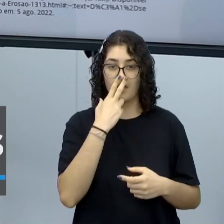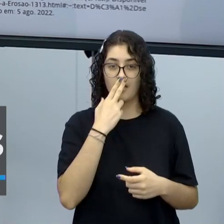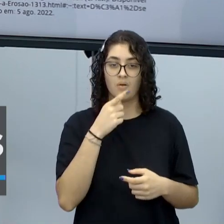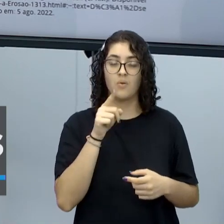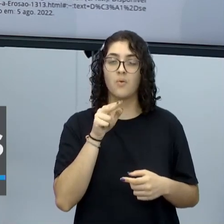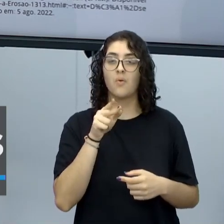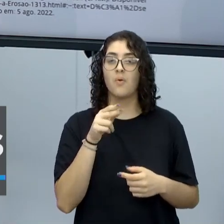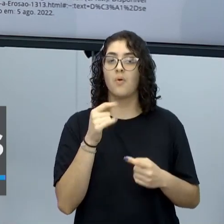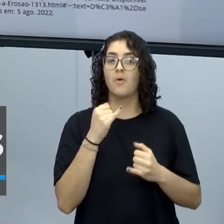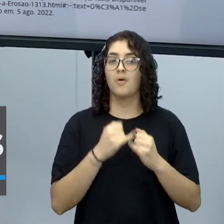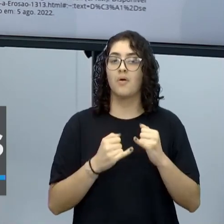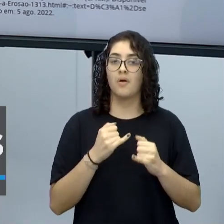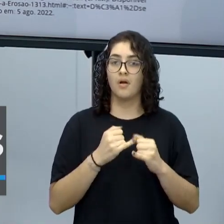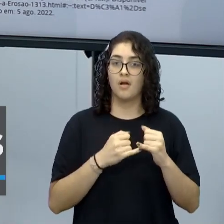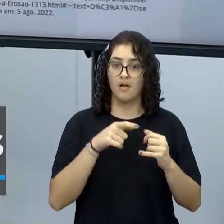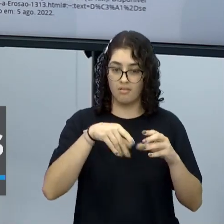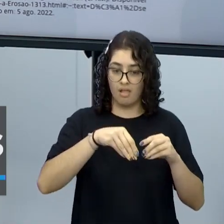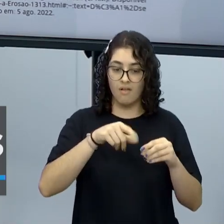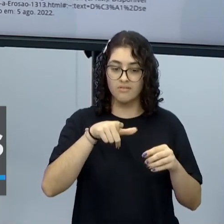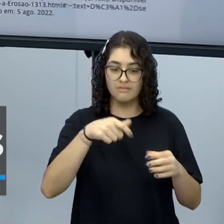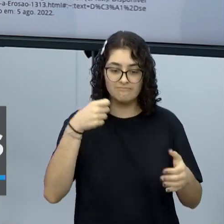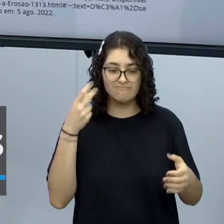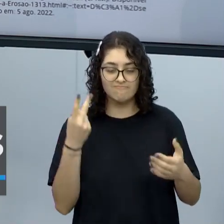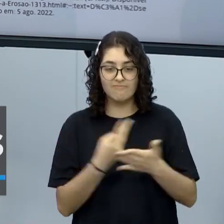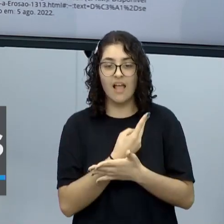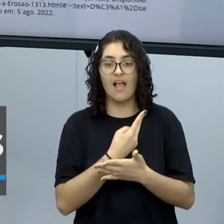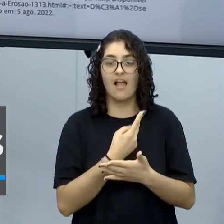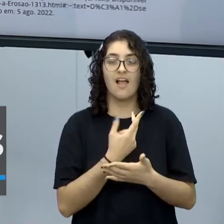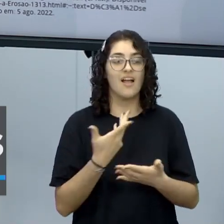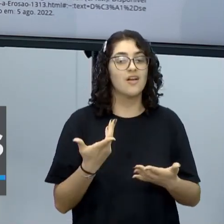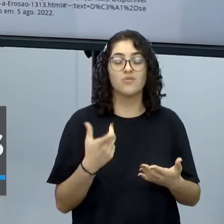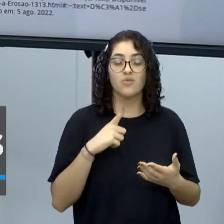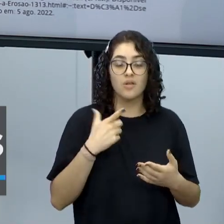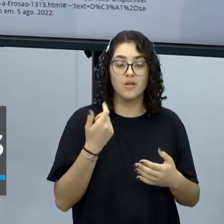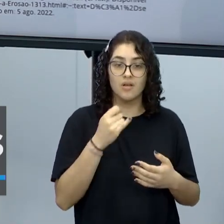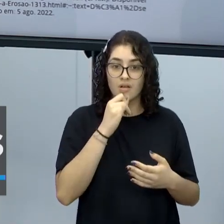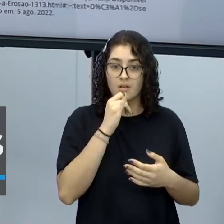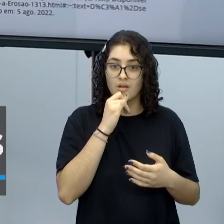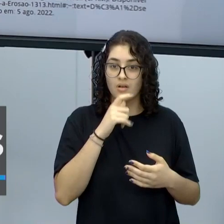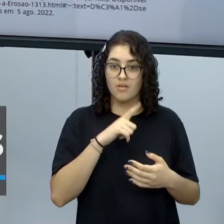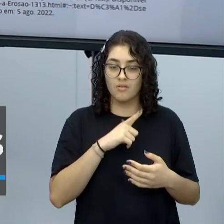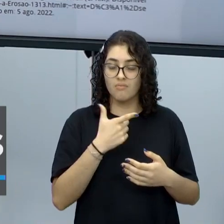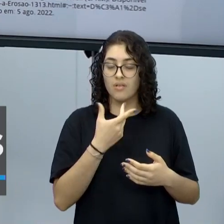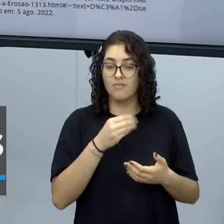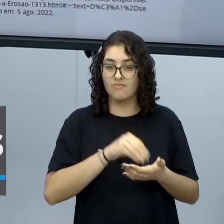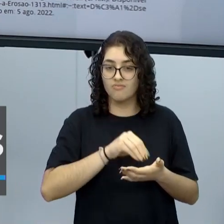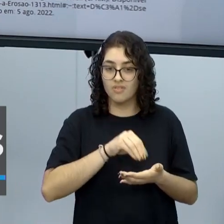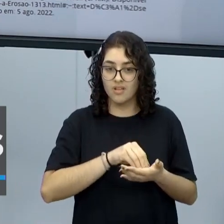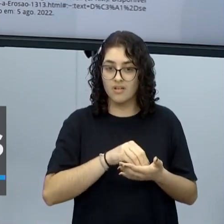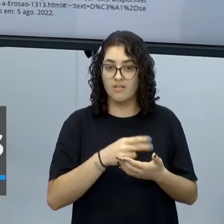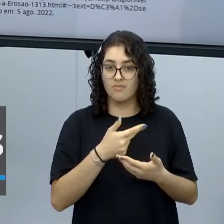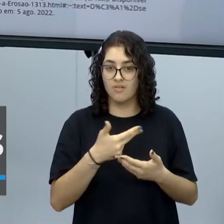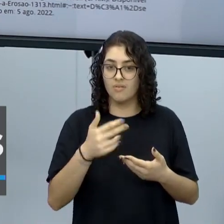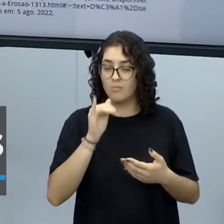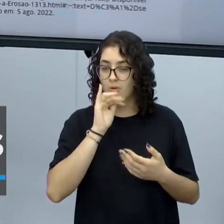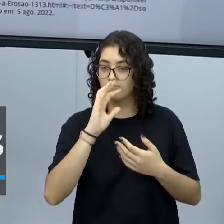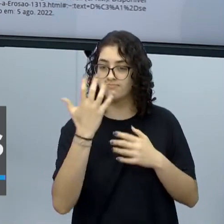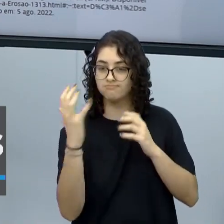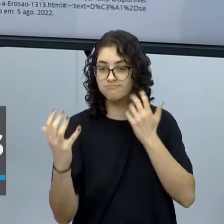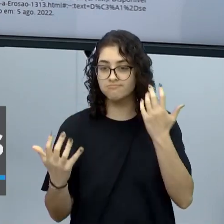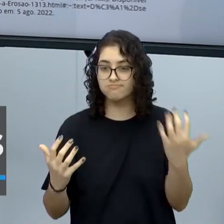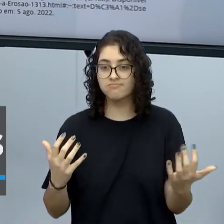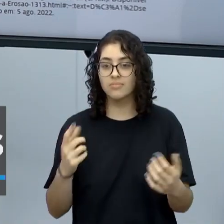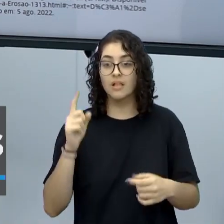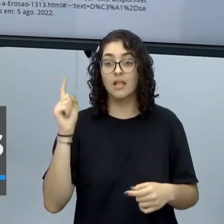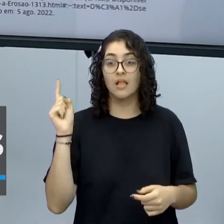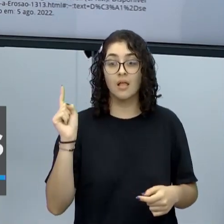soco num solo despreparado. Então, quando a gente fala de um solo desprovido de vegetação, como em áreas desmatadas, esse